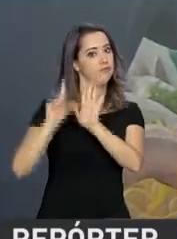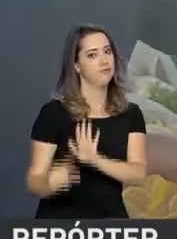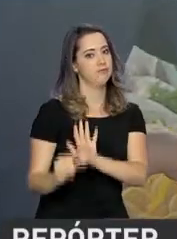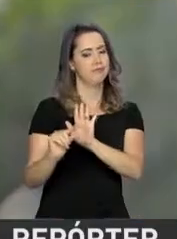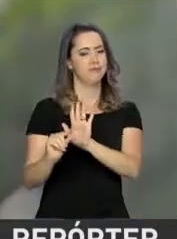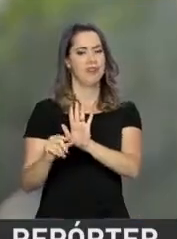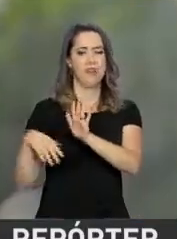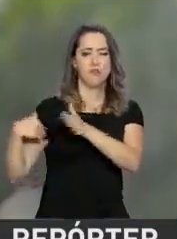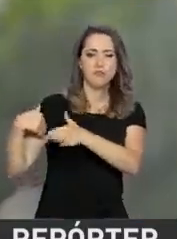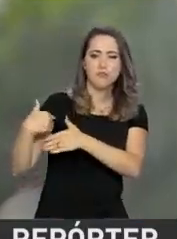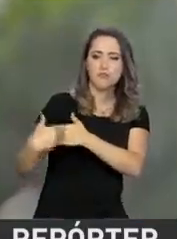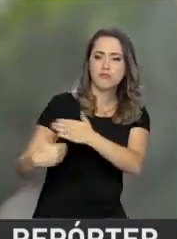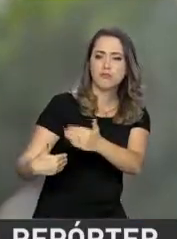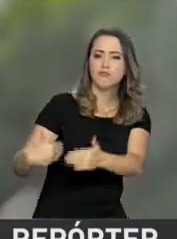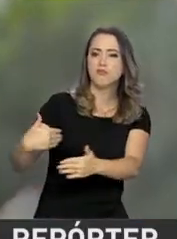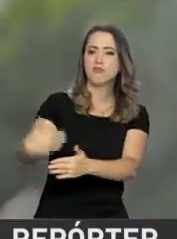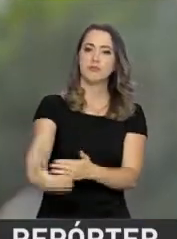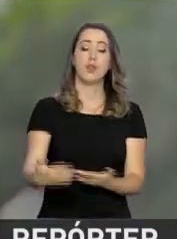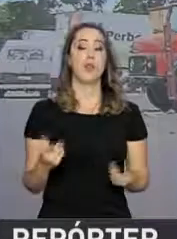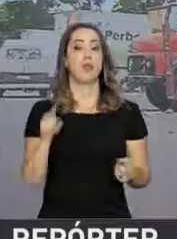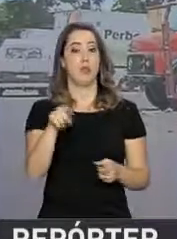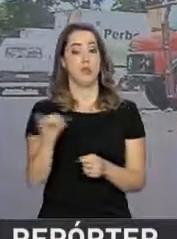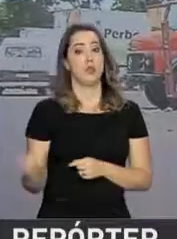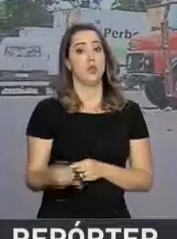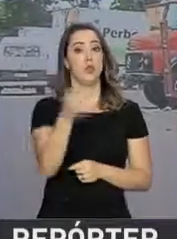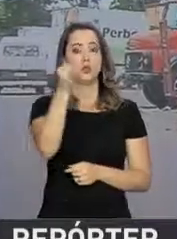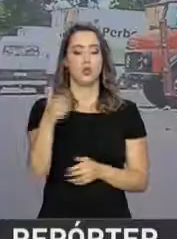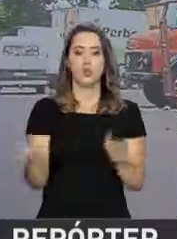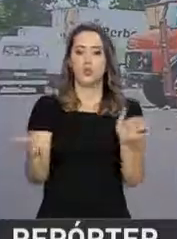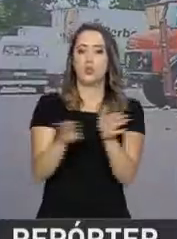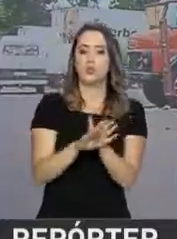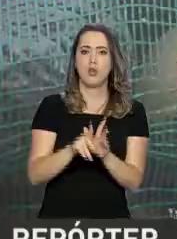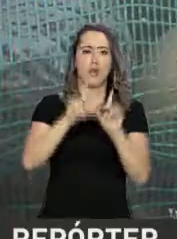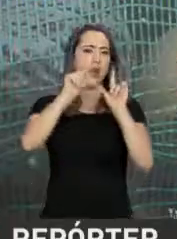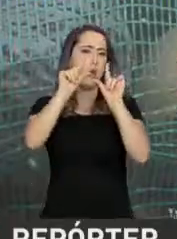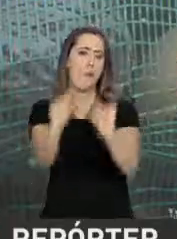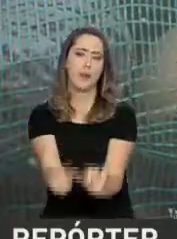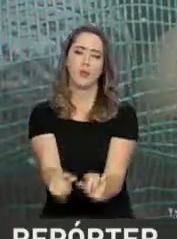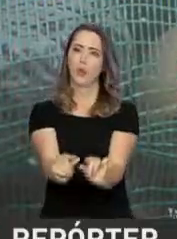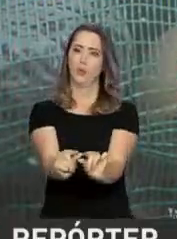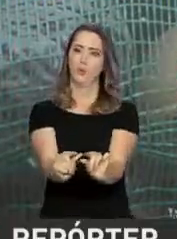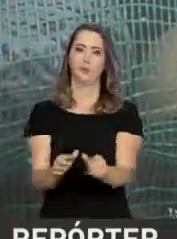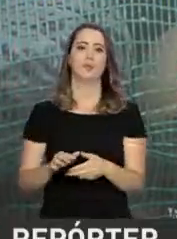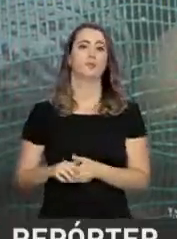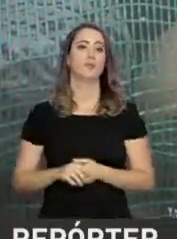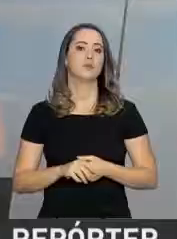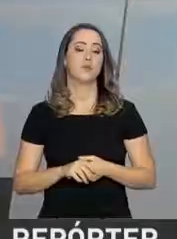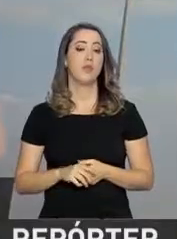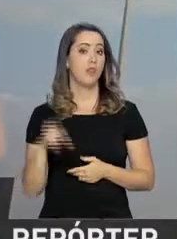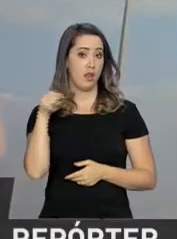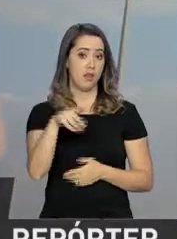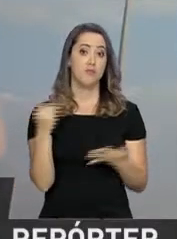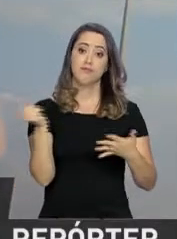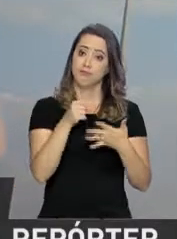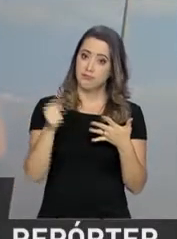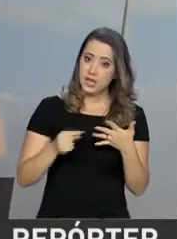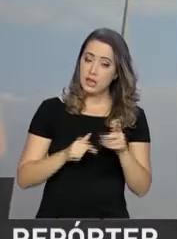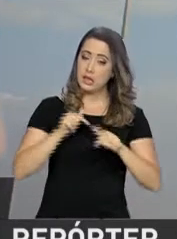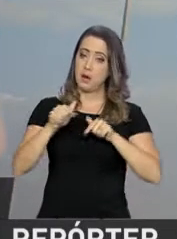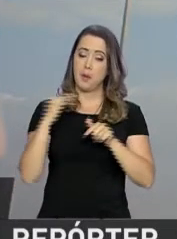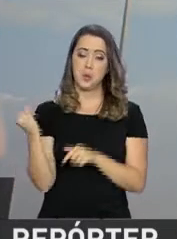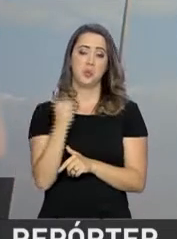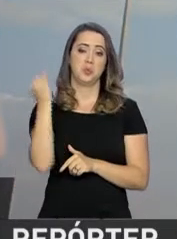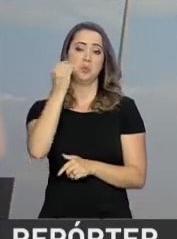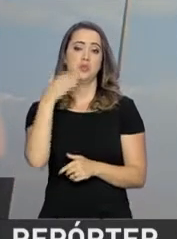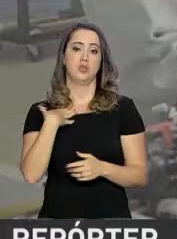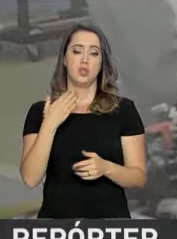o nível mais baixo em muito tempo e os juros chegaram ao menor patamar da história com medidas estruturantes